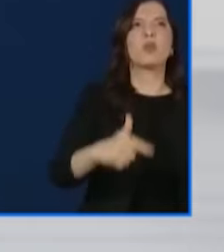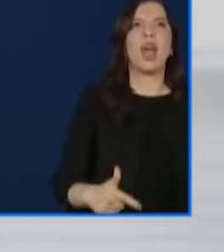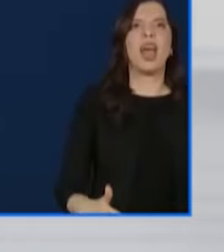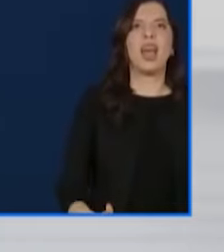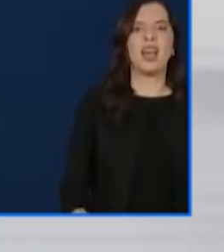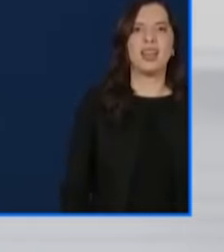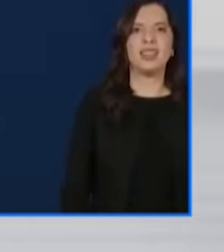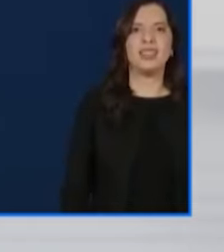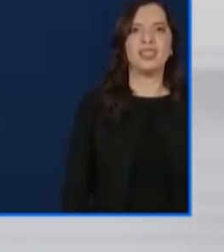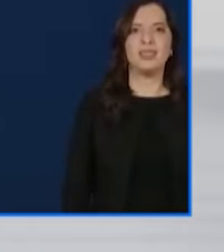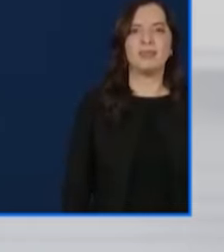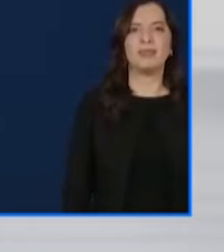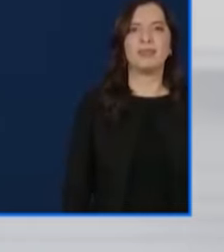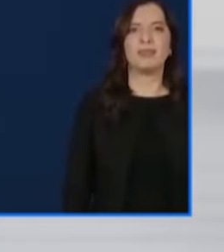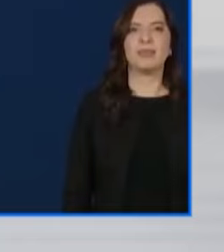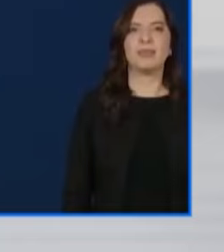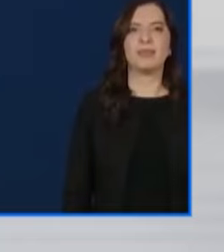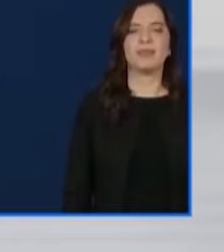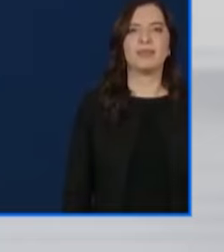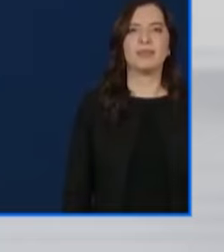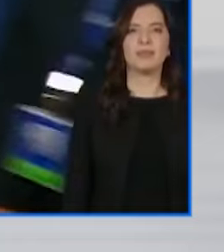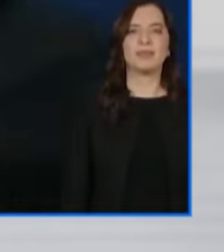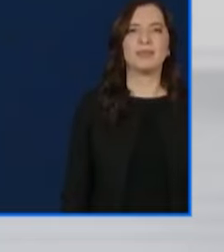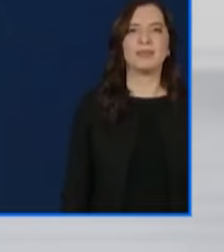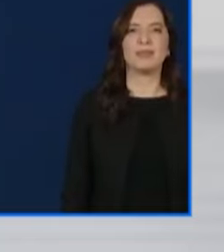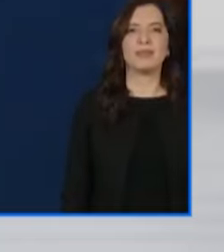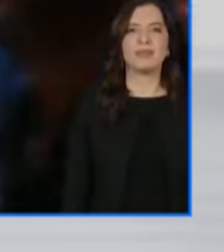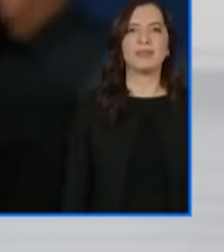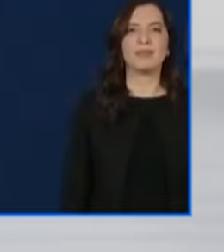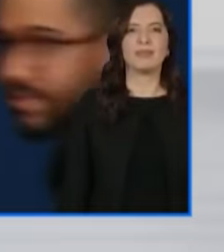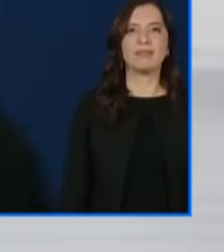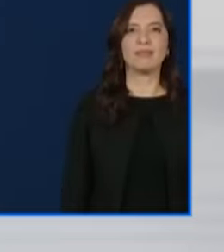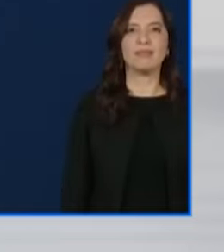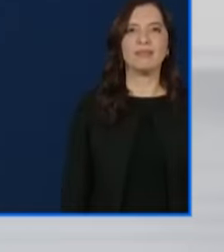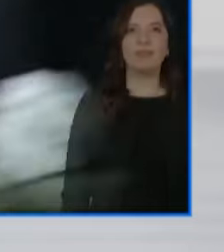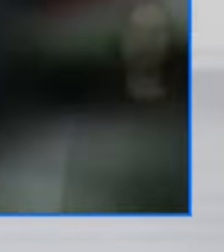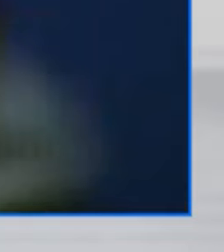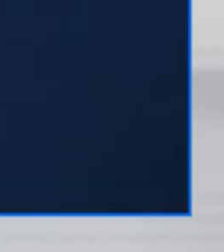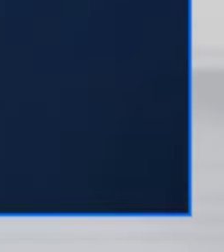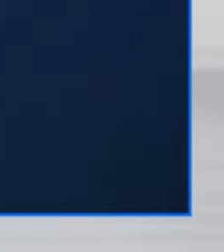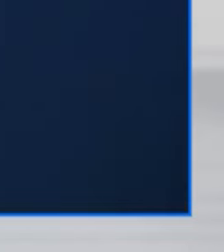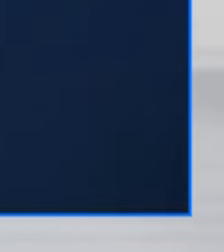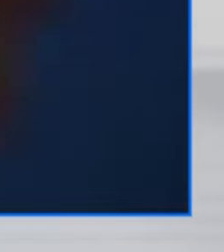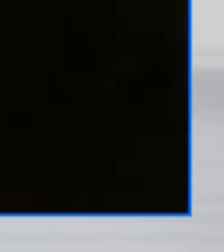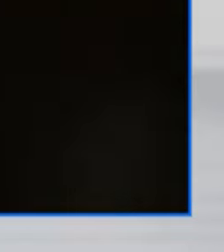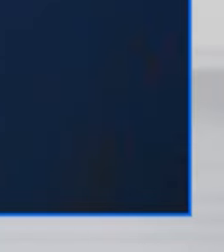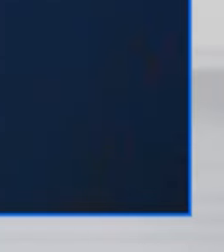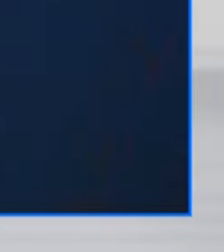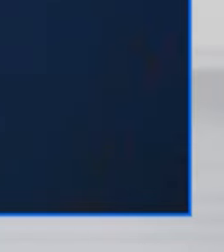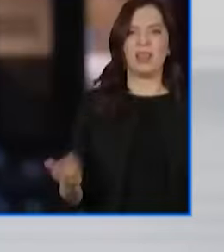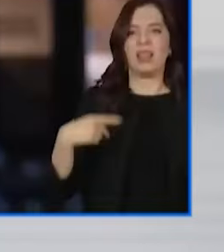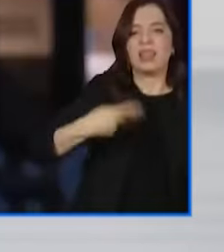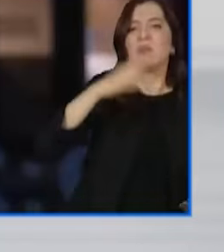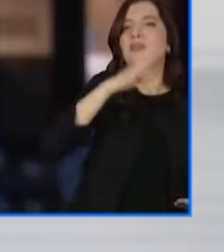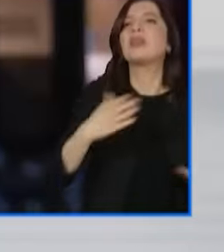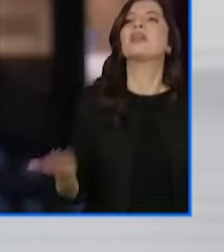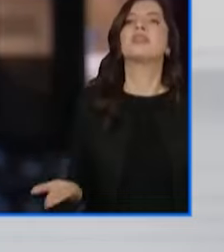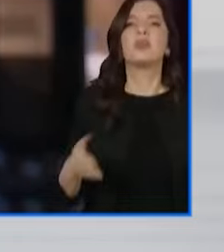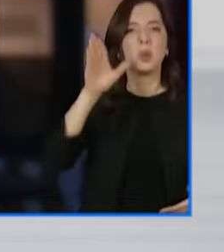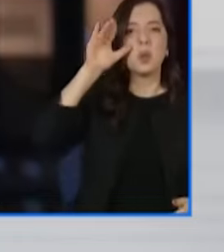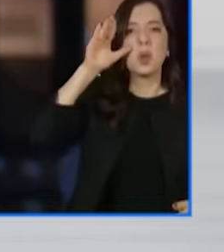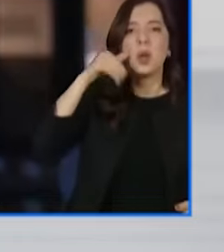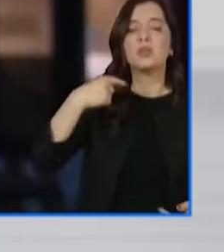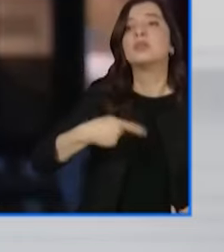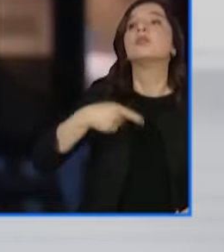dito que se eu fosse advogado de uma coisa, mas se eu fosse advogado da Atena, eu percebia também alguns